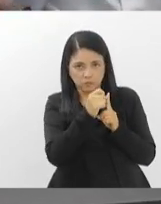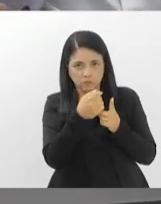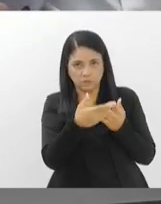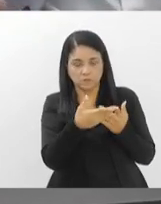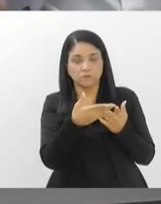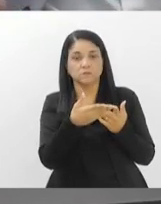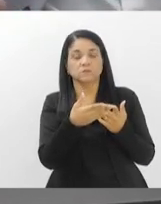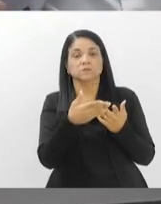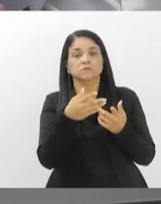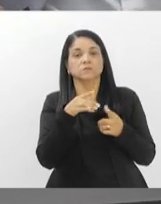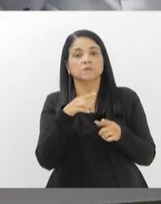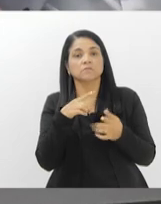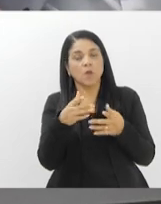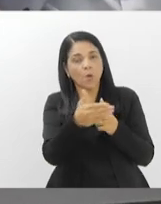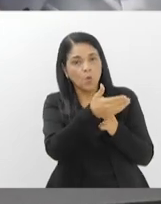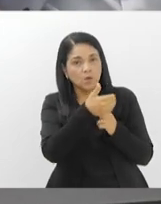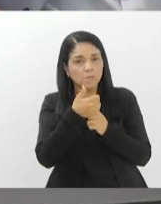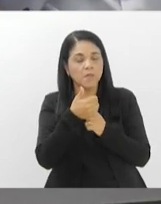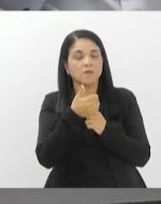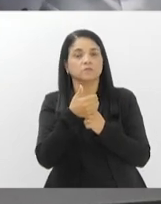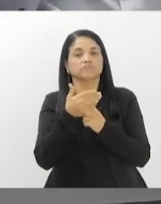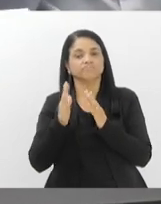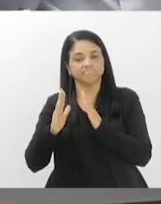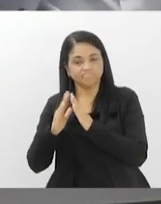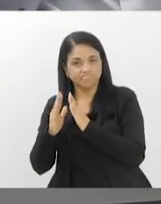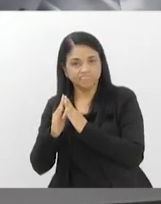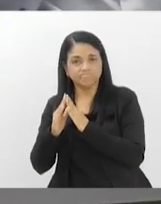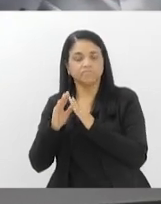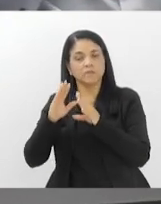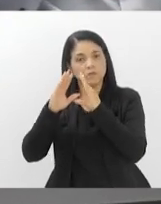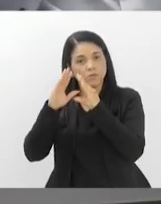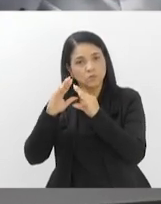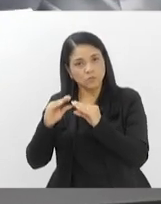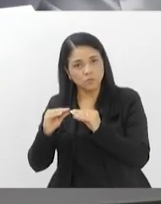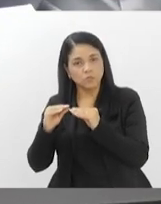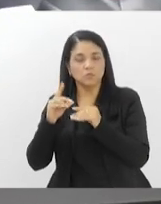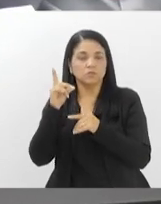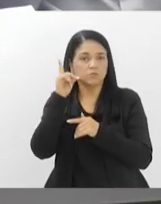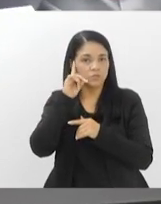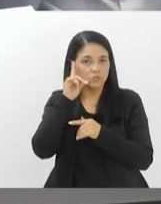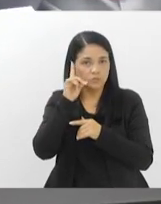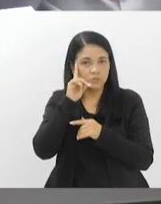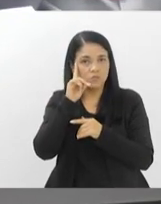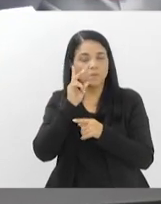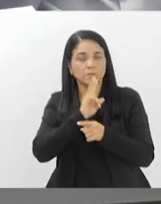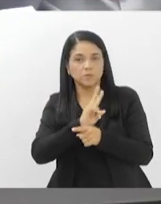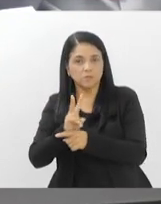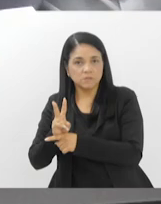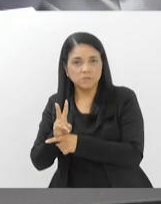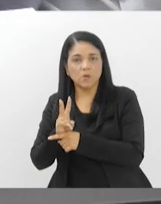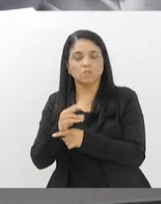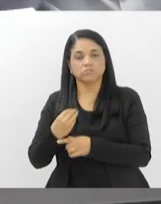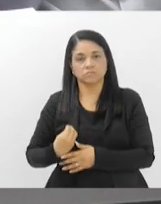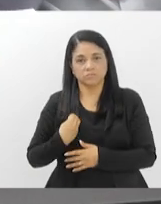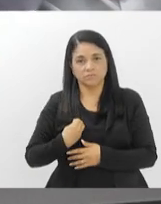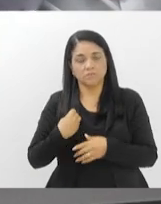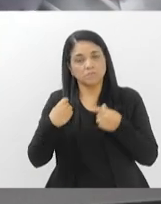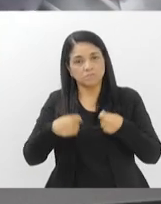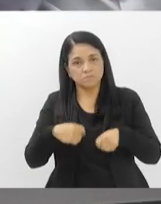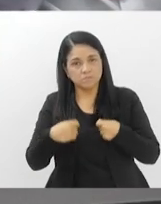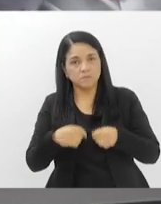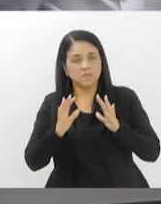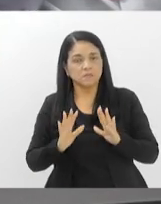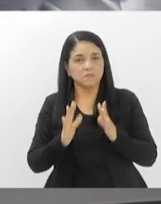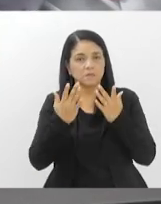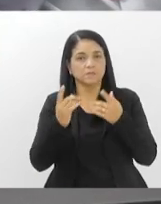objetivando proporcionar-lhe acolhimento, abrigo, diurno, cuidados, proteção, convivência adequados à sua necessidade mediante a